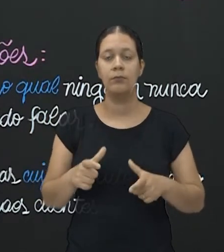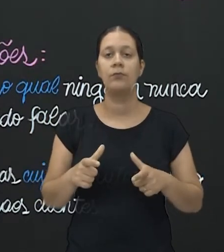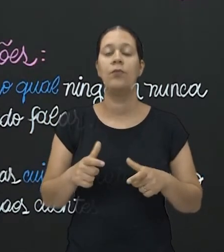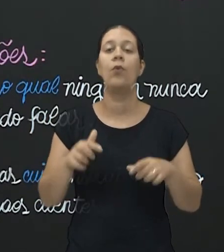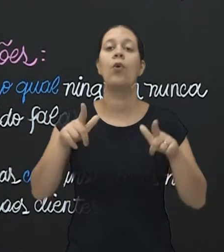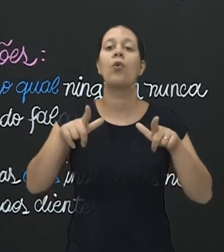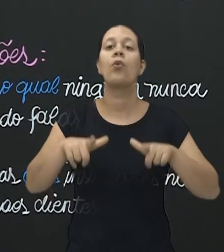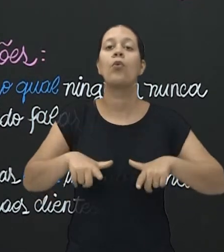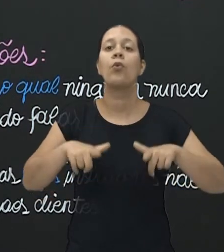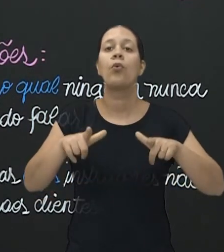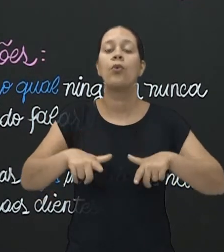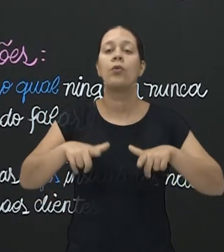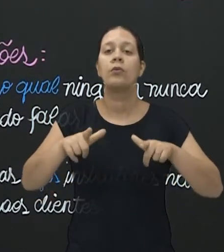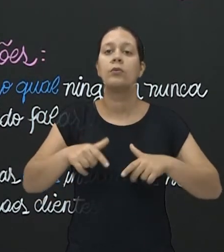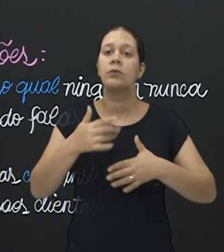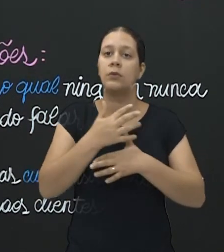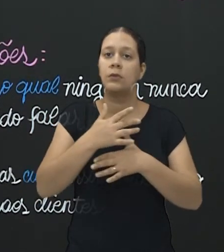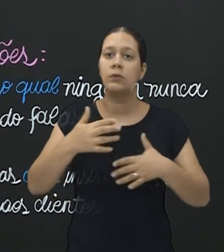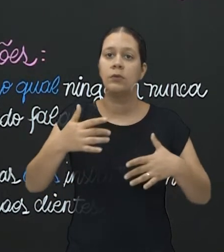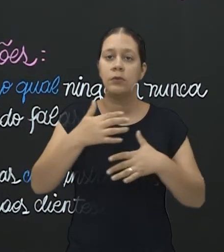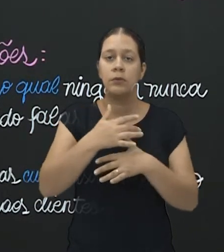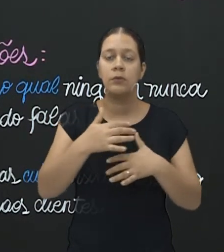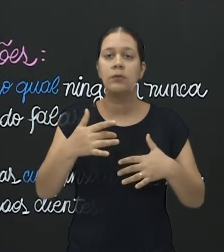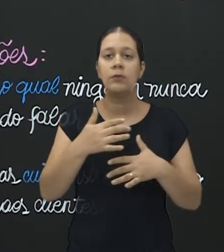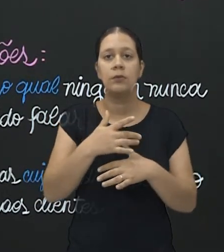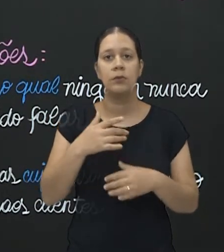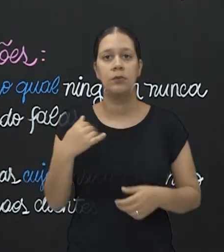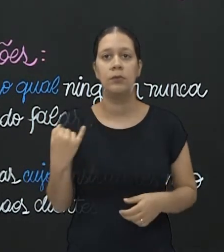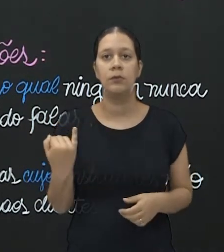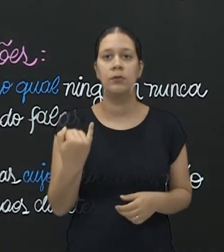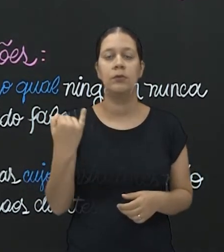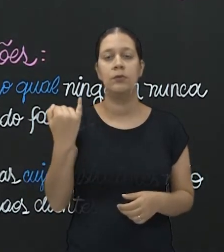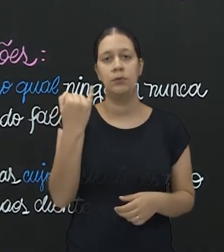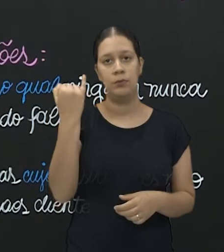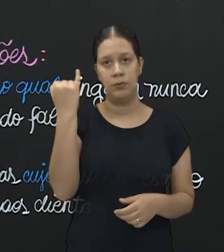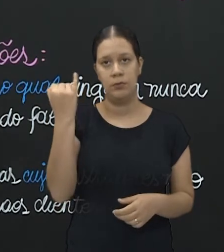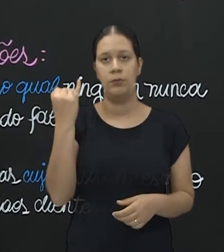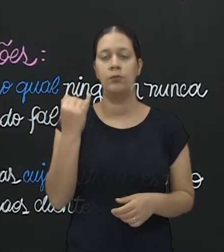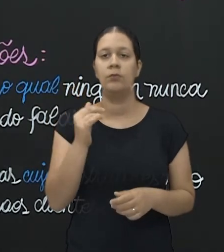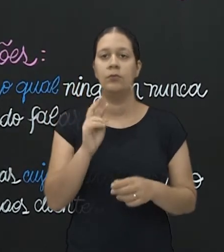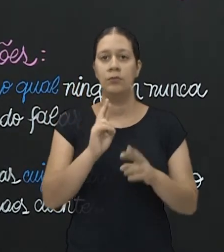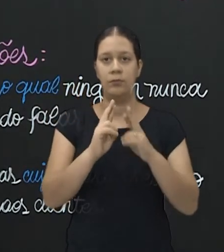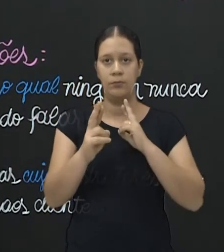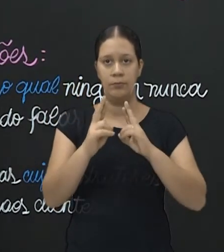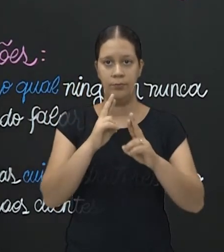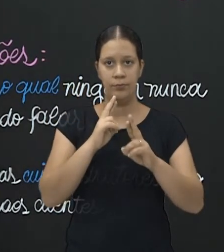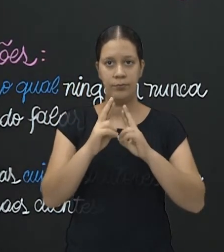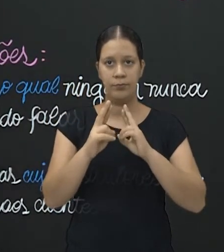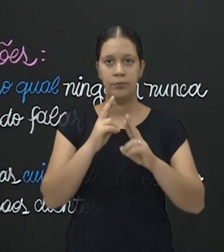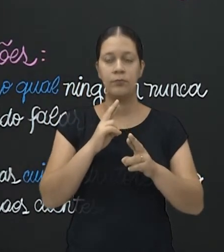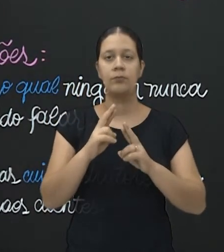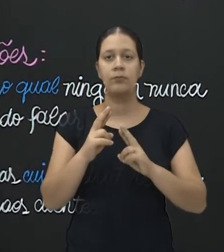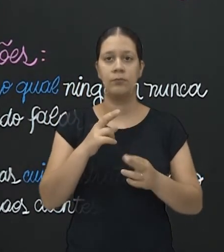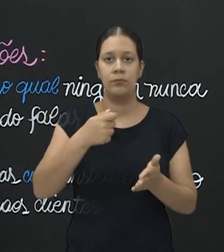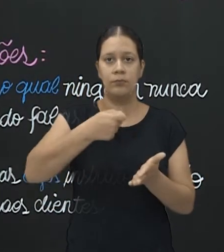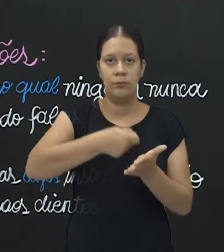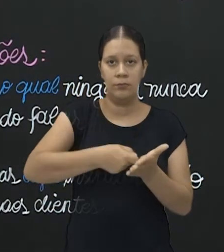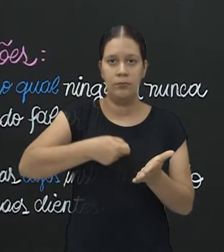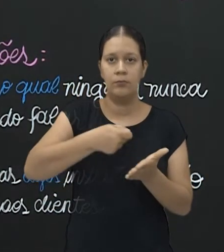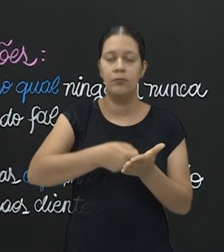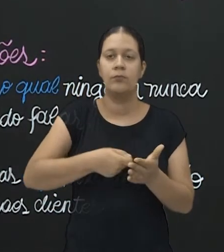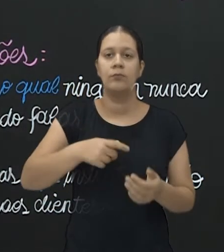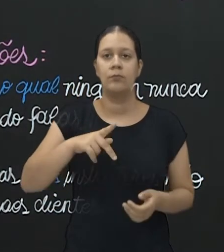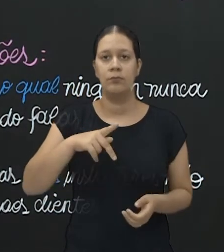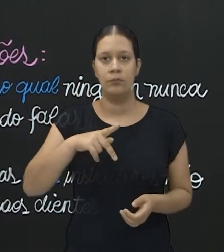a um local, a cidade. Então é importante salientar essa relação e essa posição do